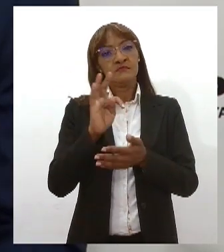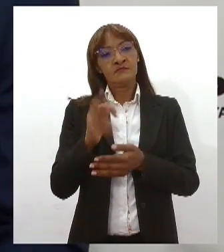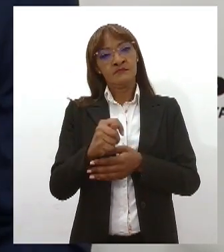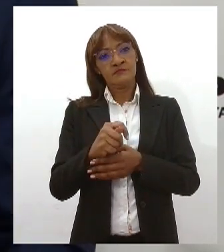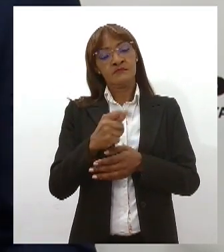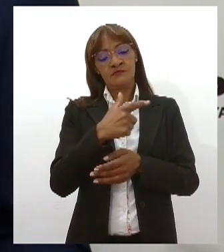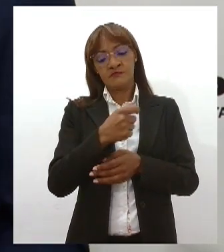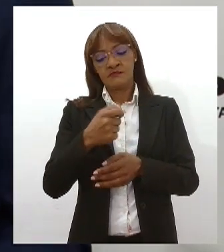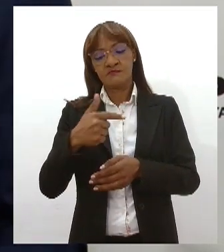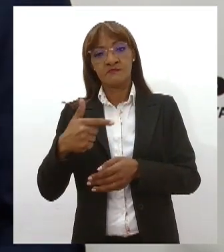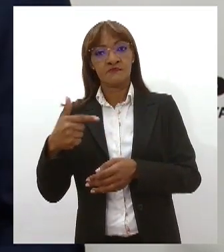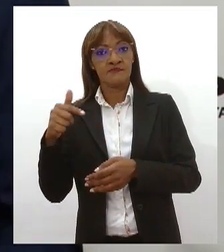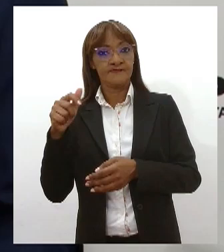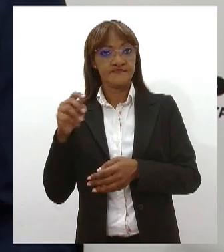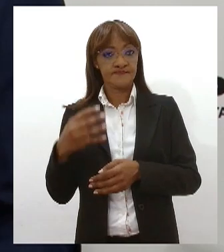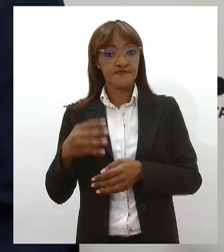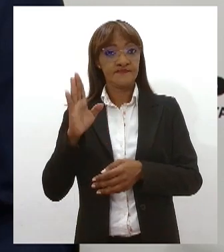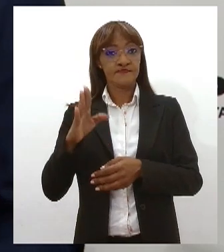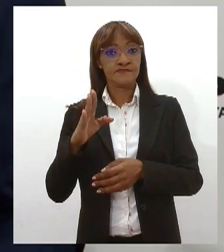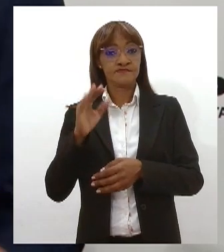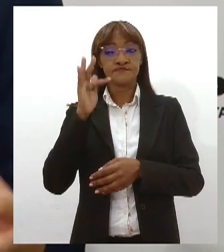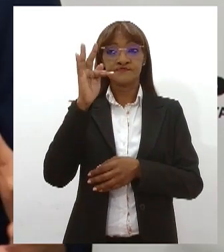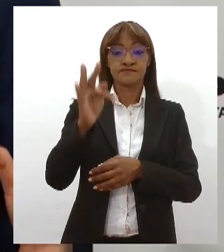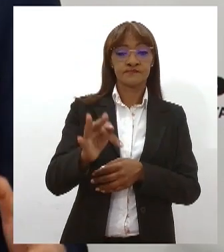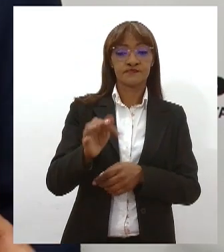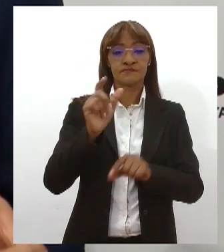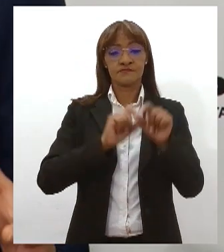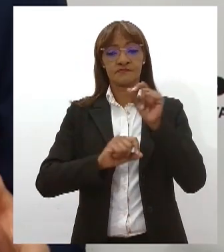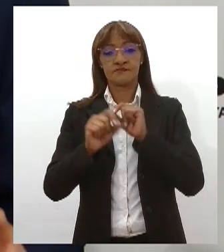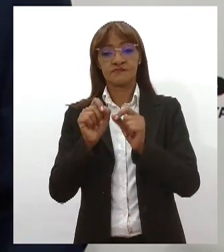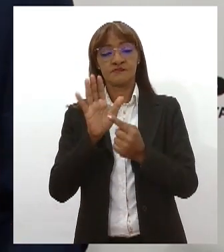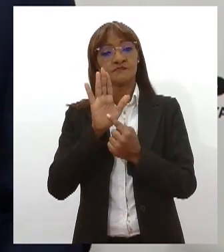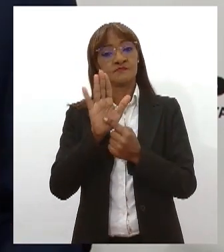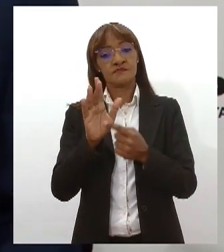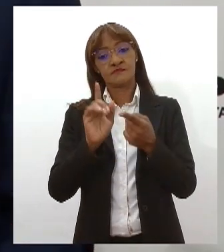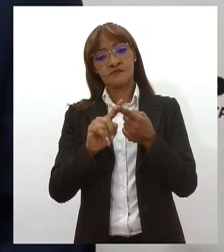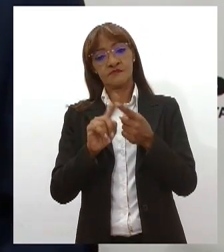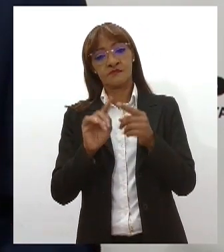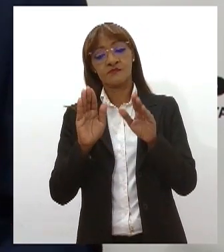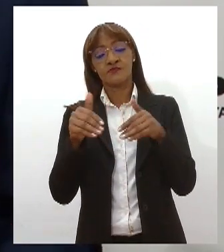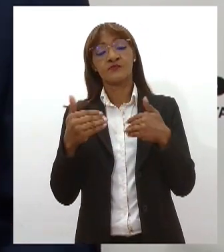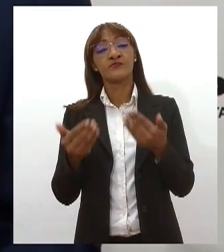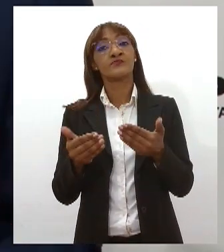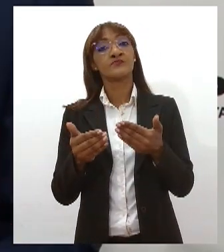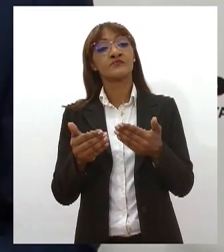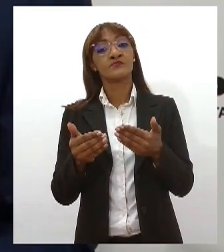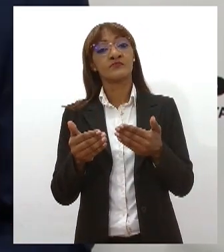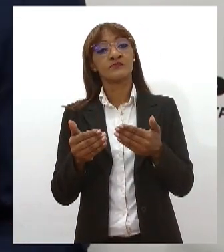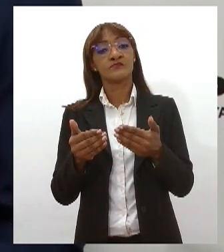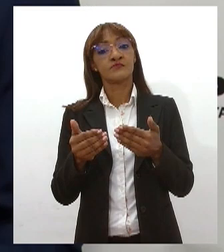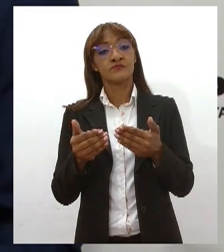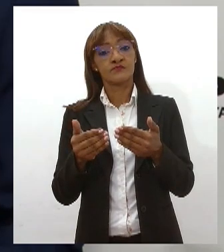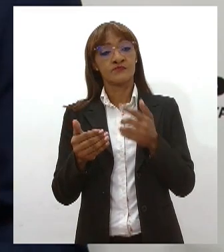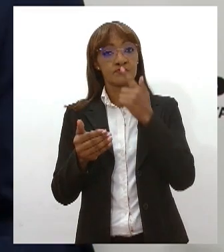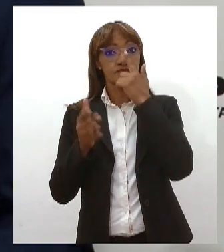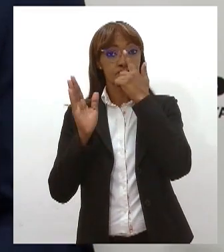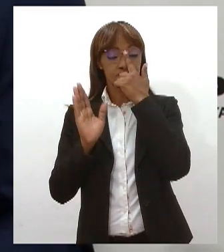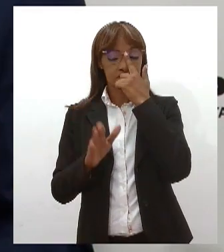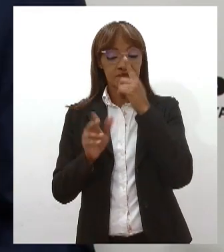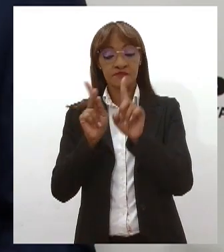anos seguintes. Nós vamos também apresentar qual é a situação da Previdência Pública do Estado de